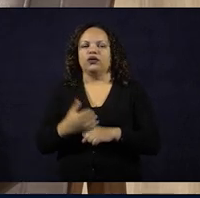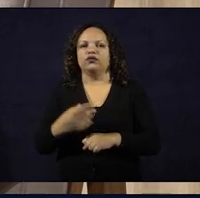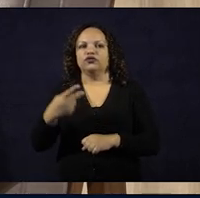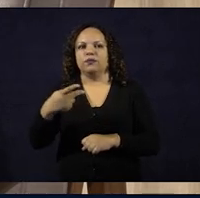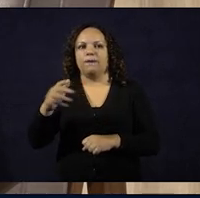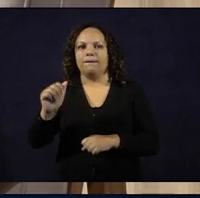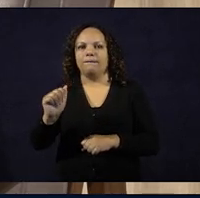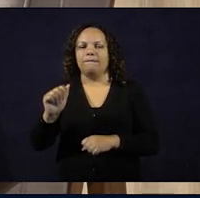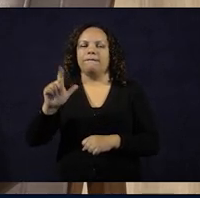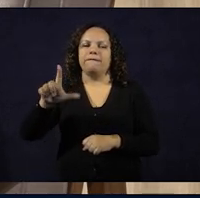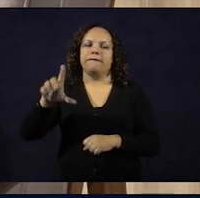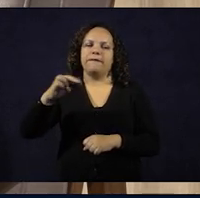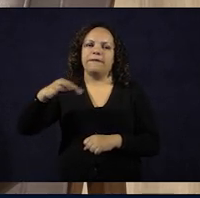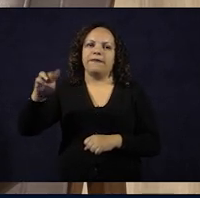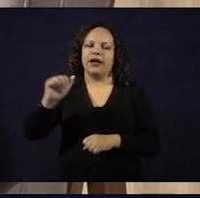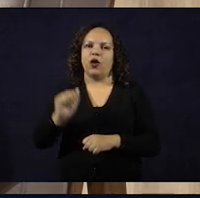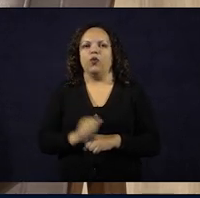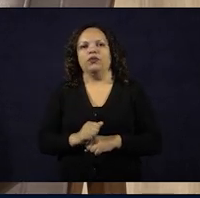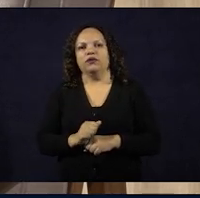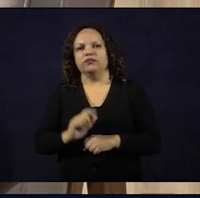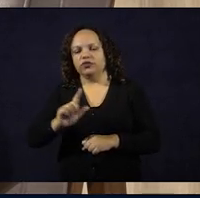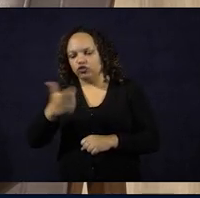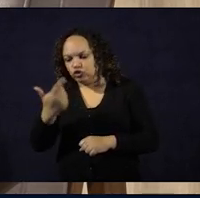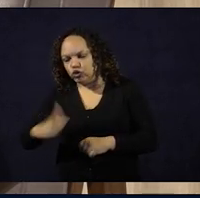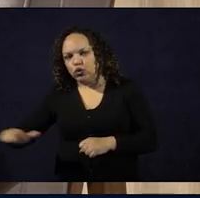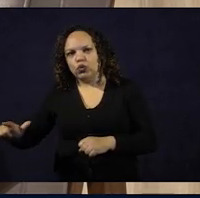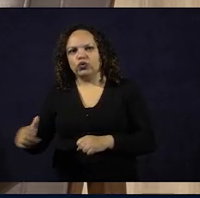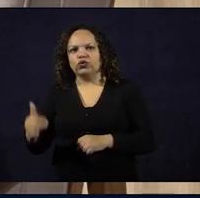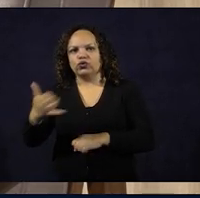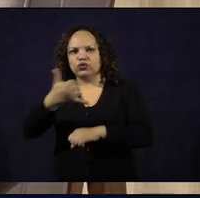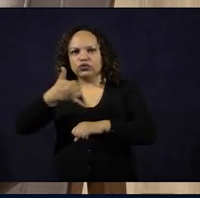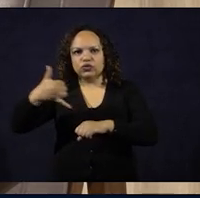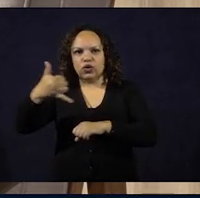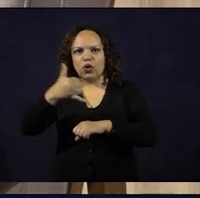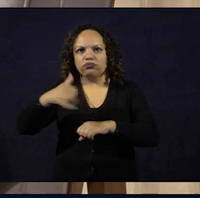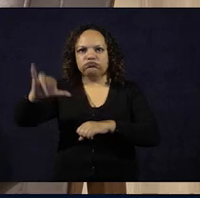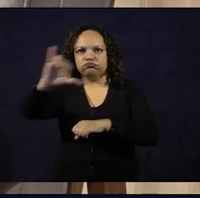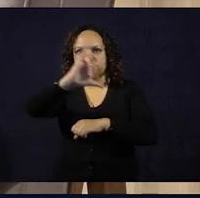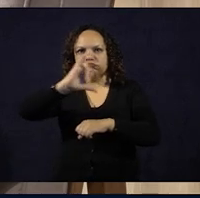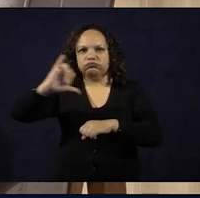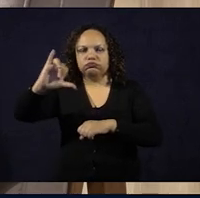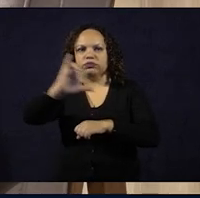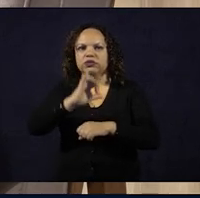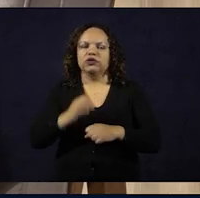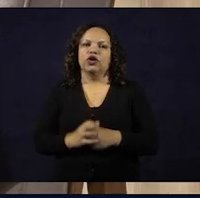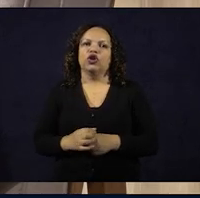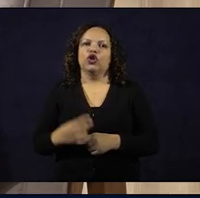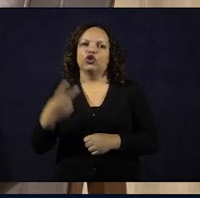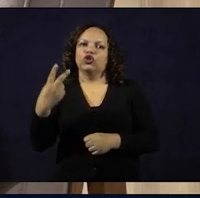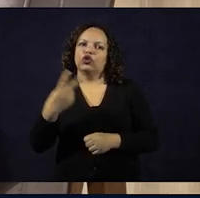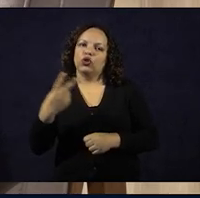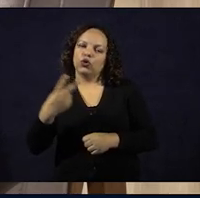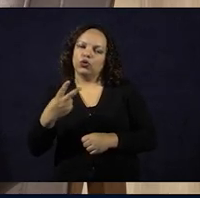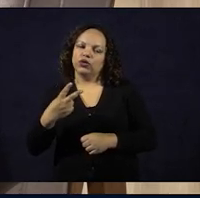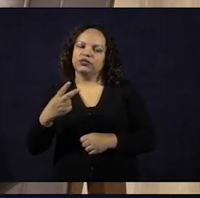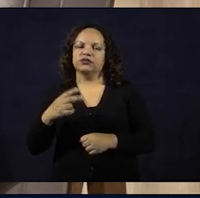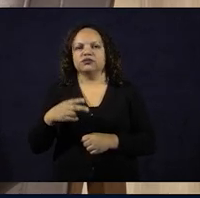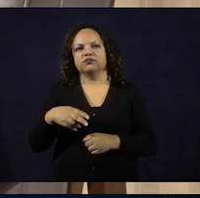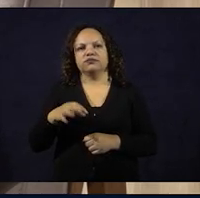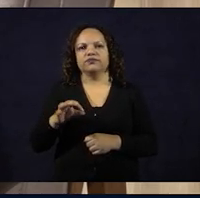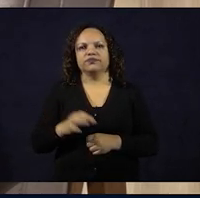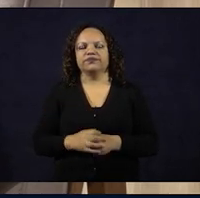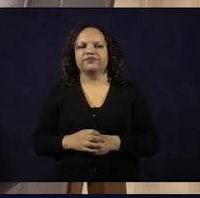é pegando o gancho é no que o Gilberto falou né que é dois terços né do planeta da do planeta se regeneram né com